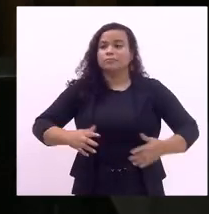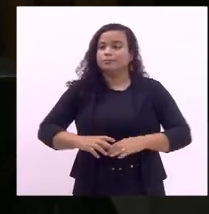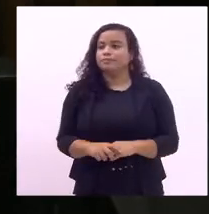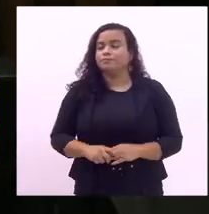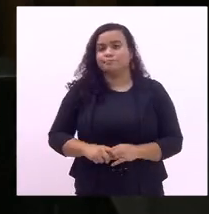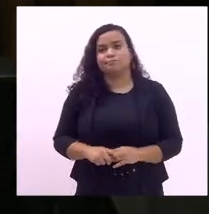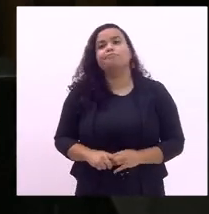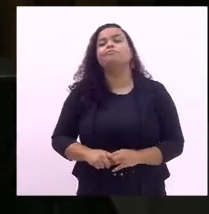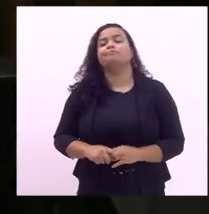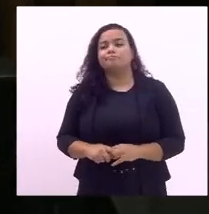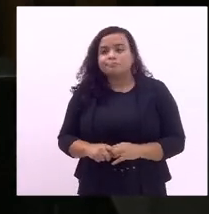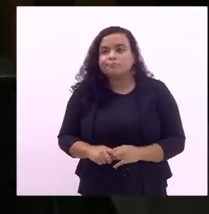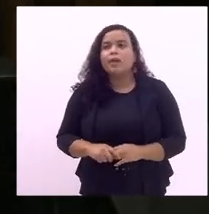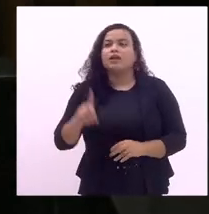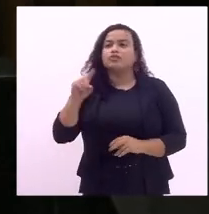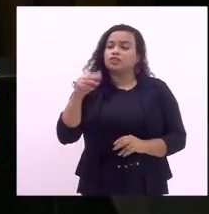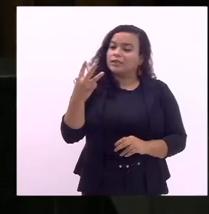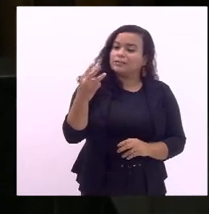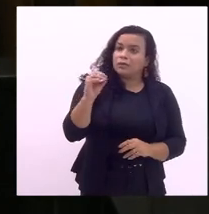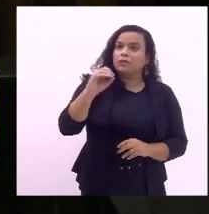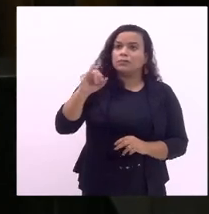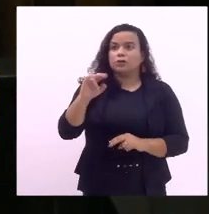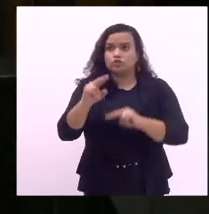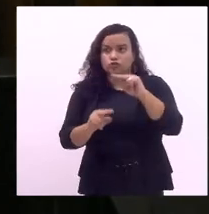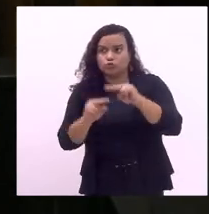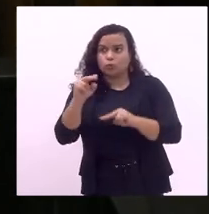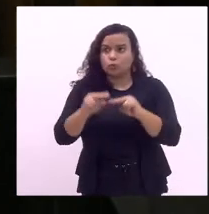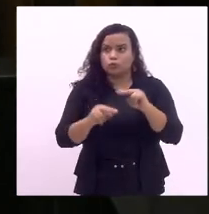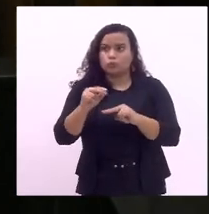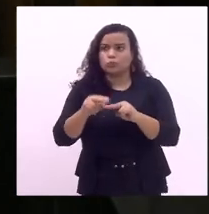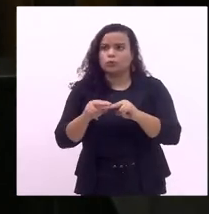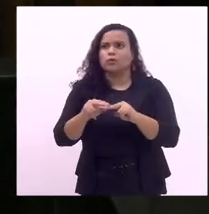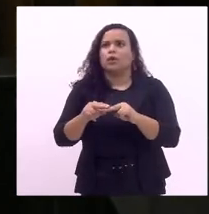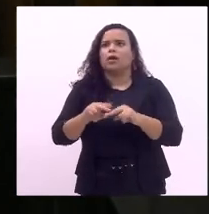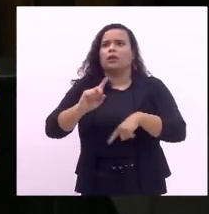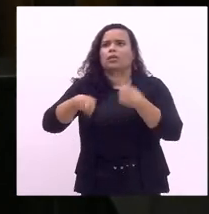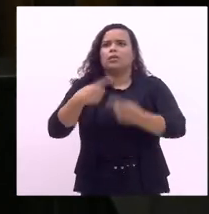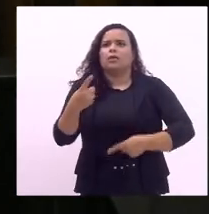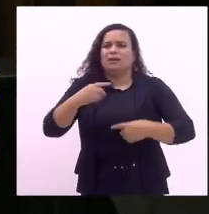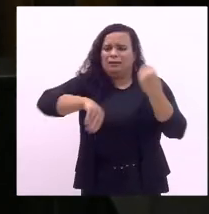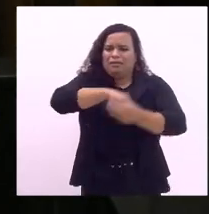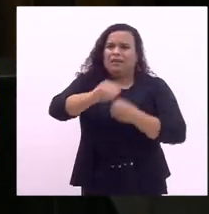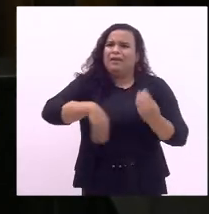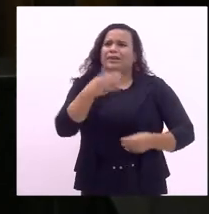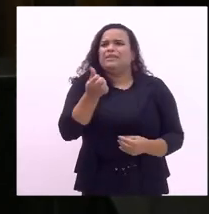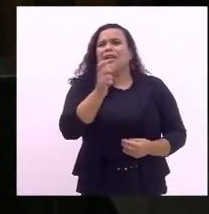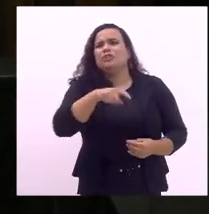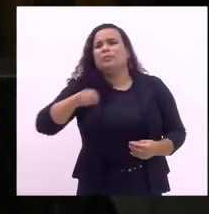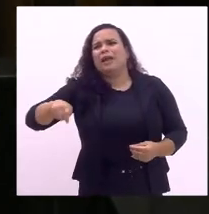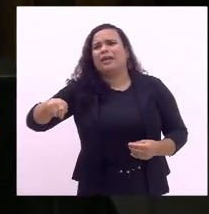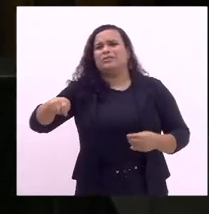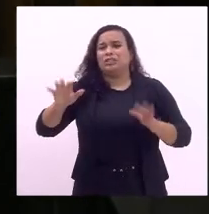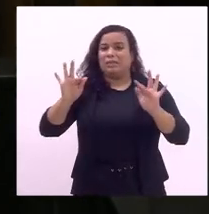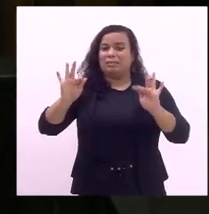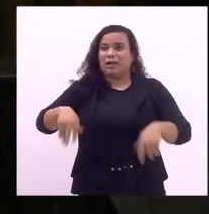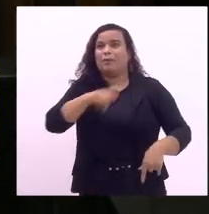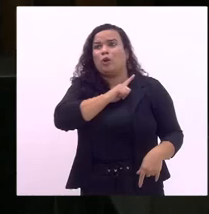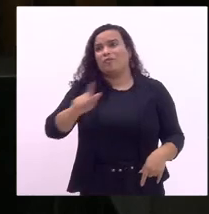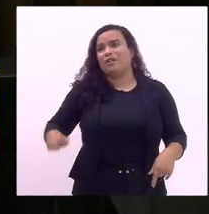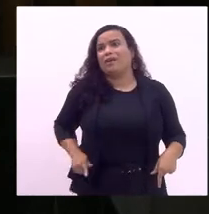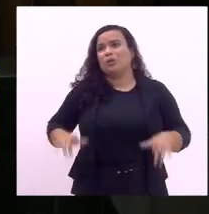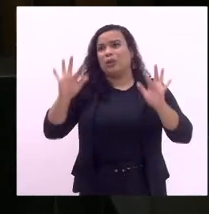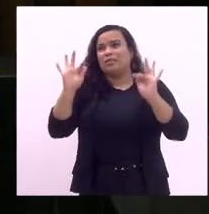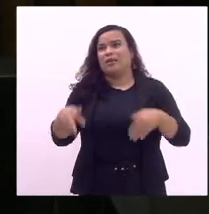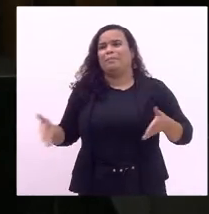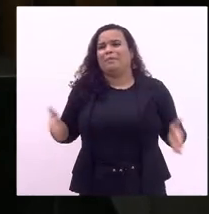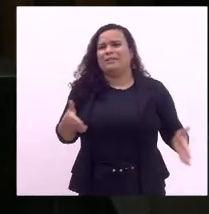passar dia 30 de junho para isso se misturar com os 6 meses de término do mandato do governador e a gente ter